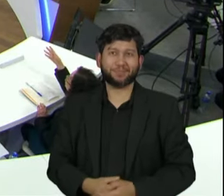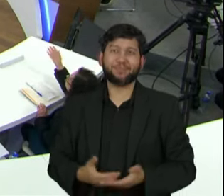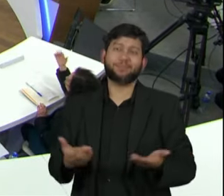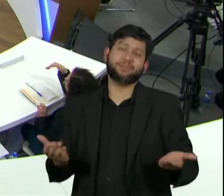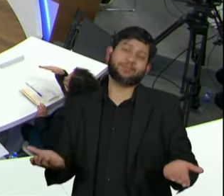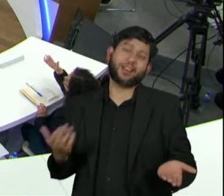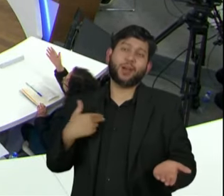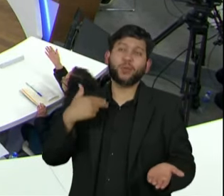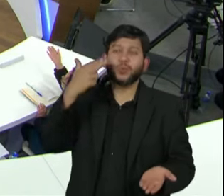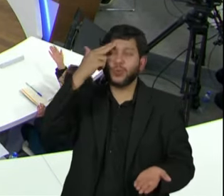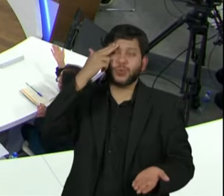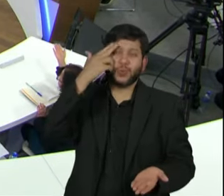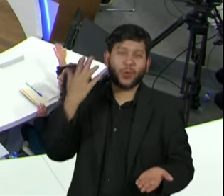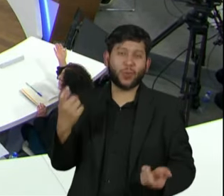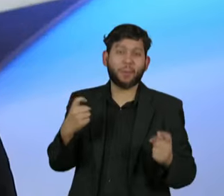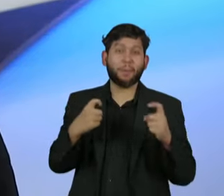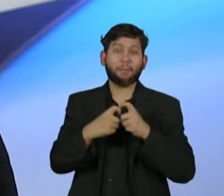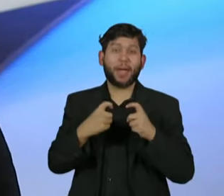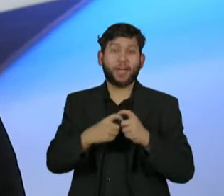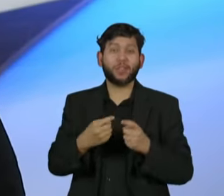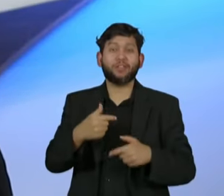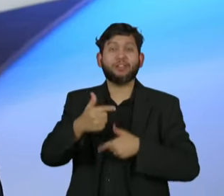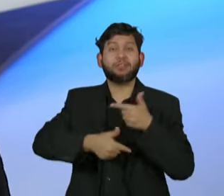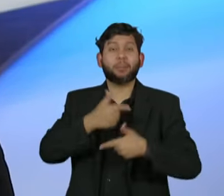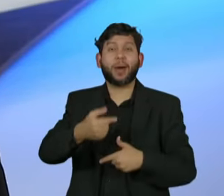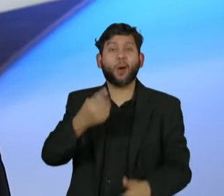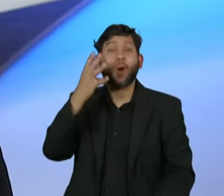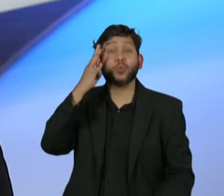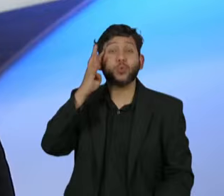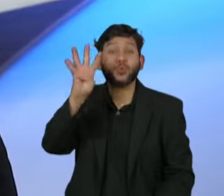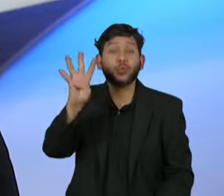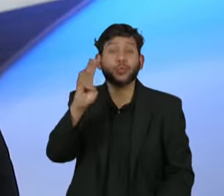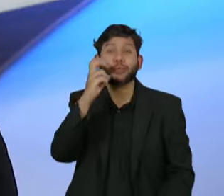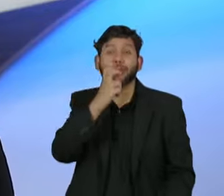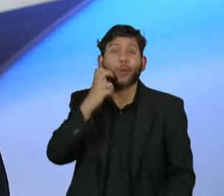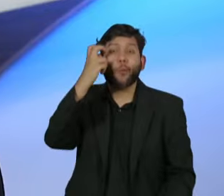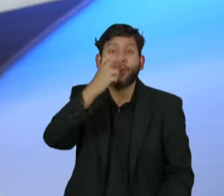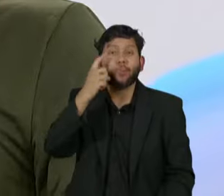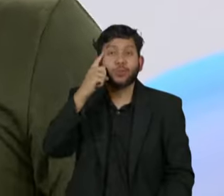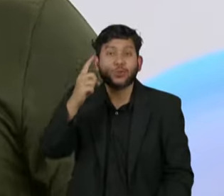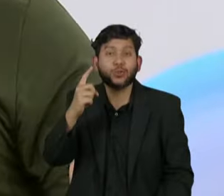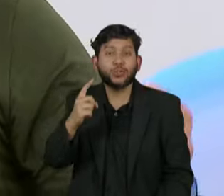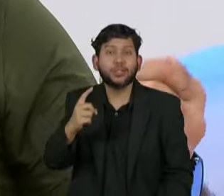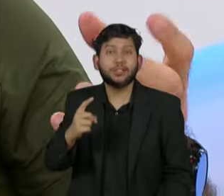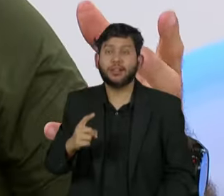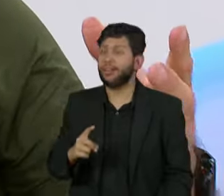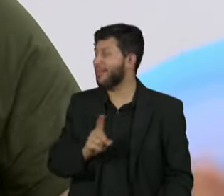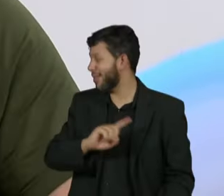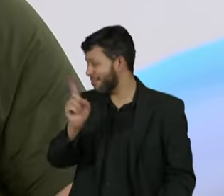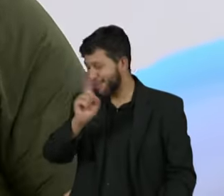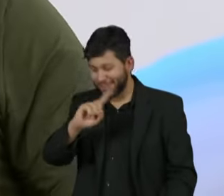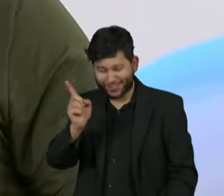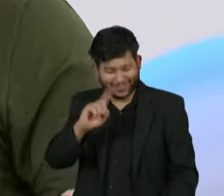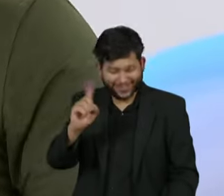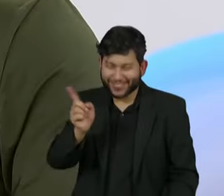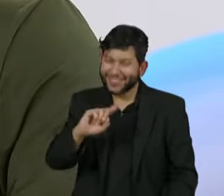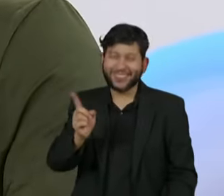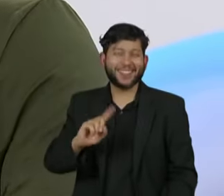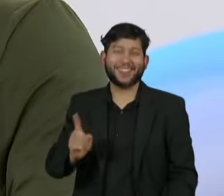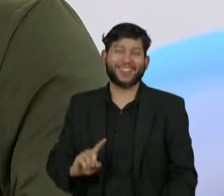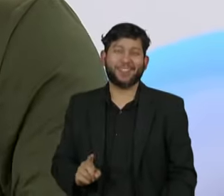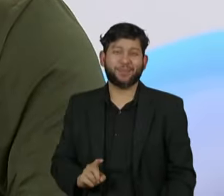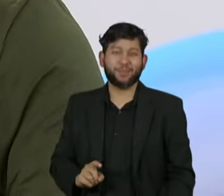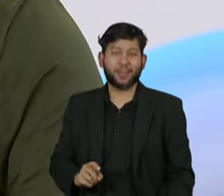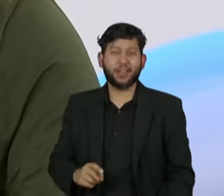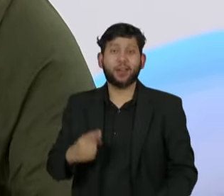e aí o sonho é o médico vai trabalhar quatro dias por semana 5 horas por dia certo porque se fosse